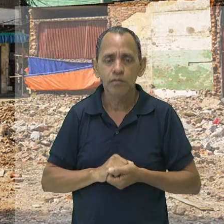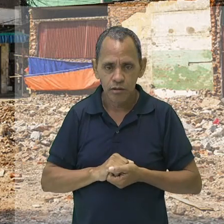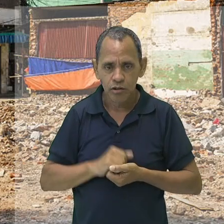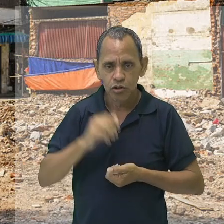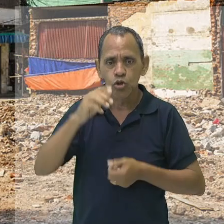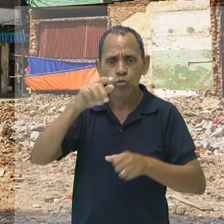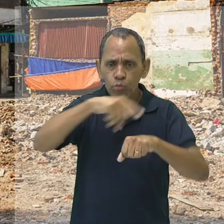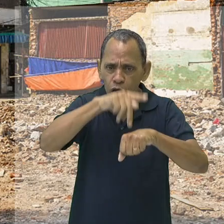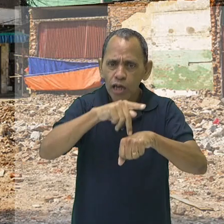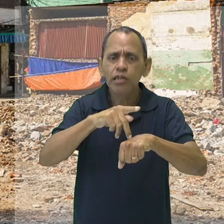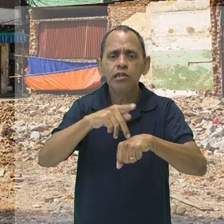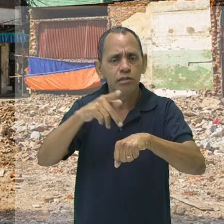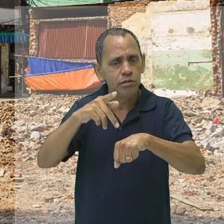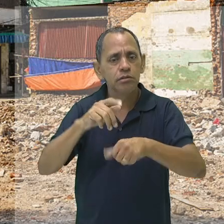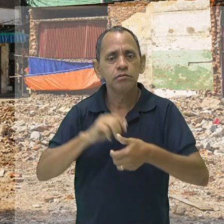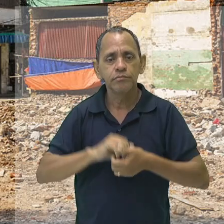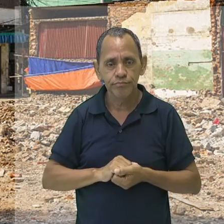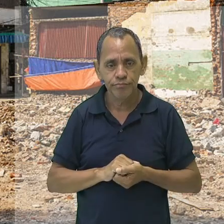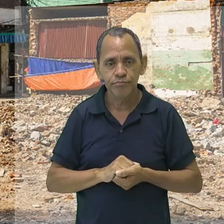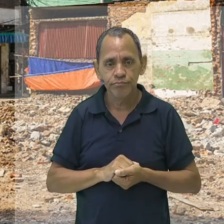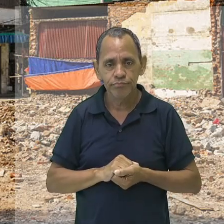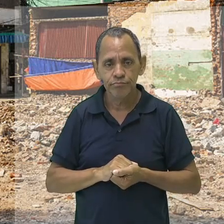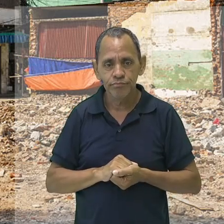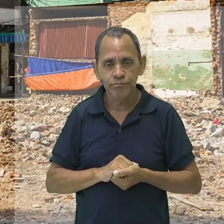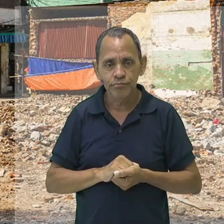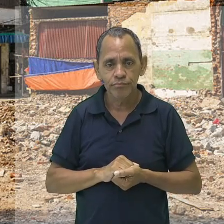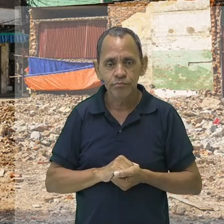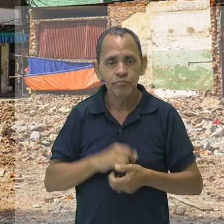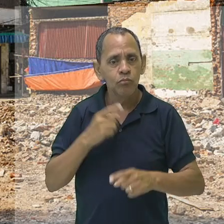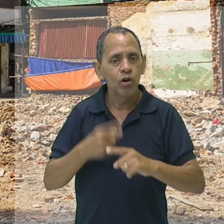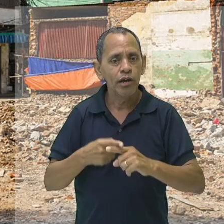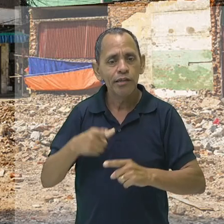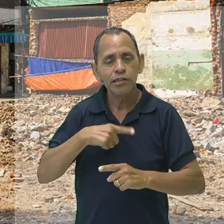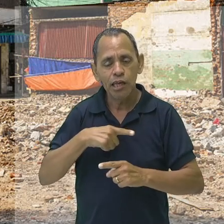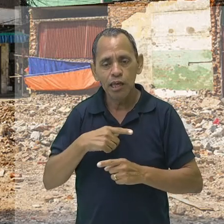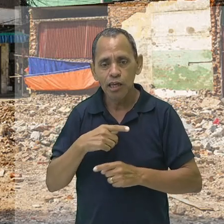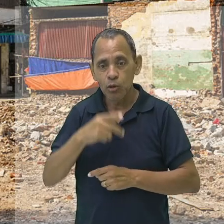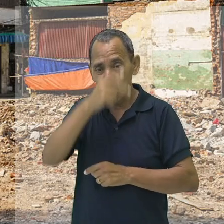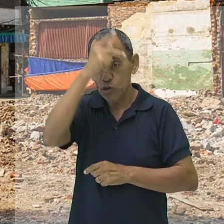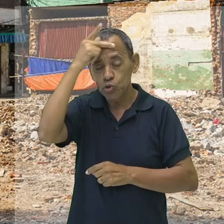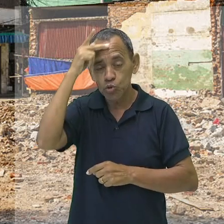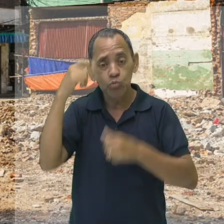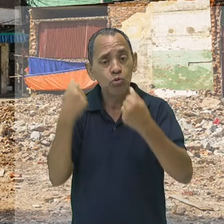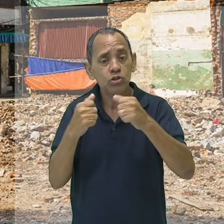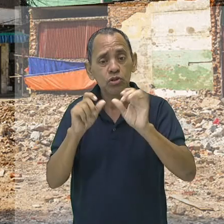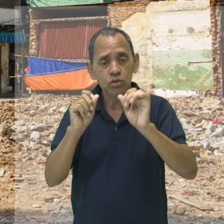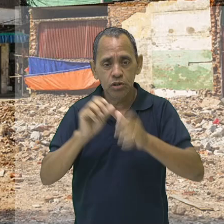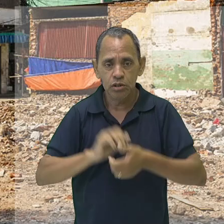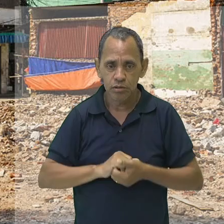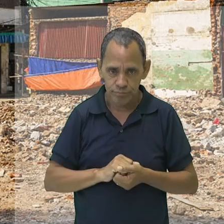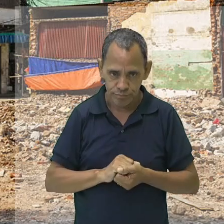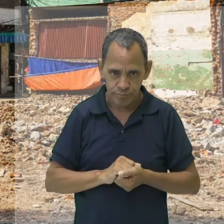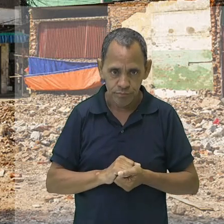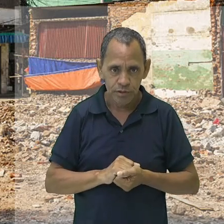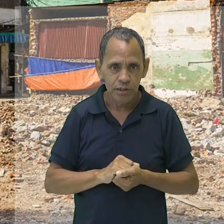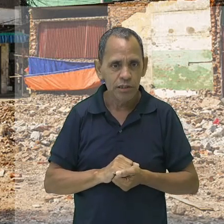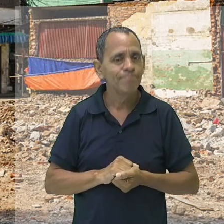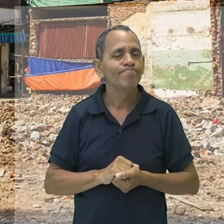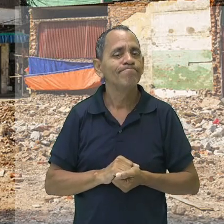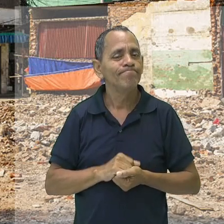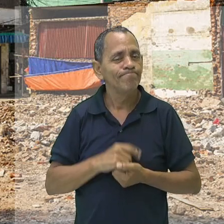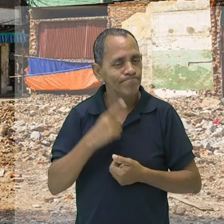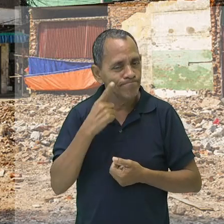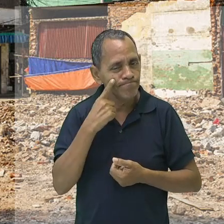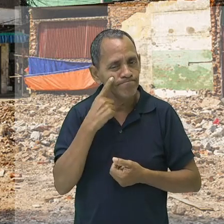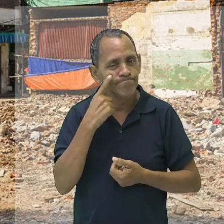ó, que está ali de boa. Por que isso ainda existe? Por que ainda tem gente precisando dessas coisas? É impressionante.